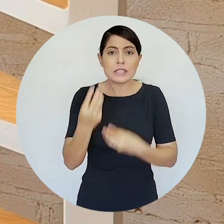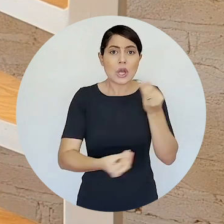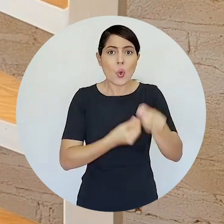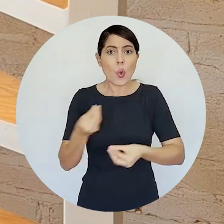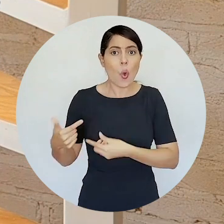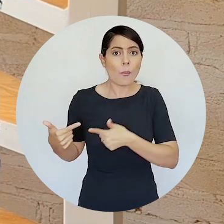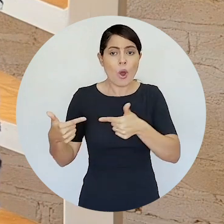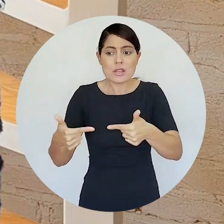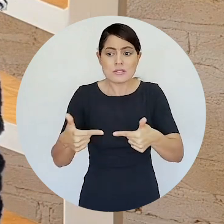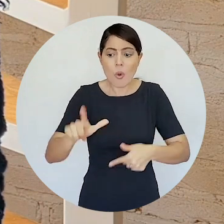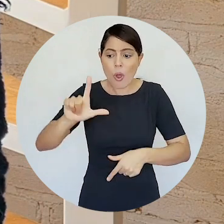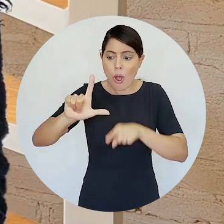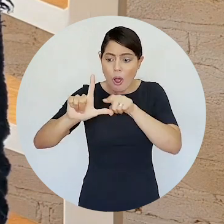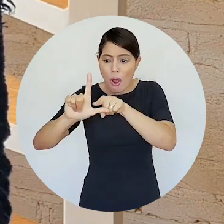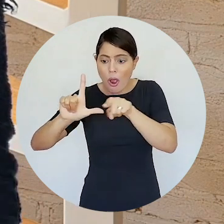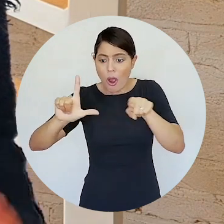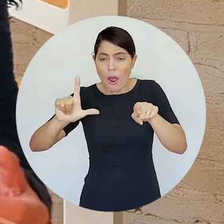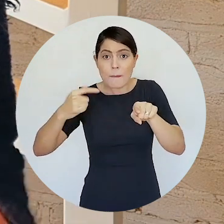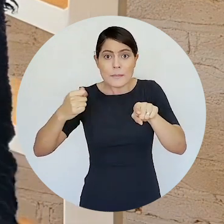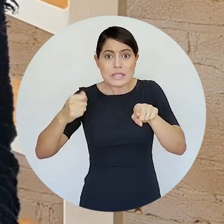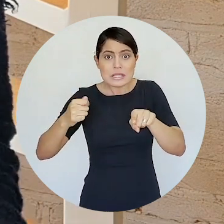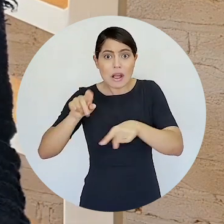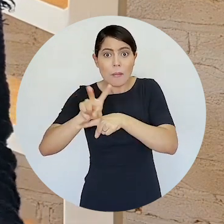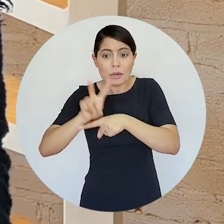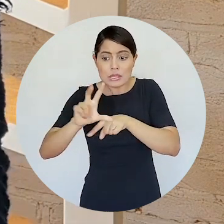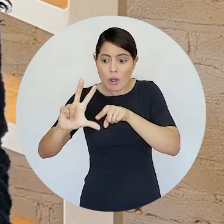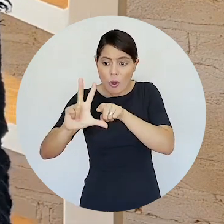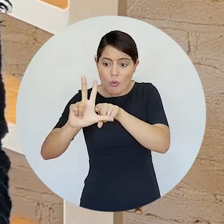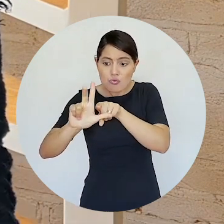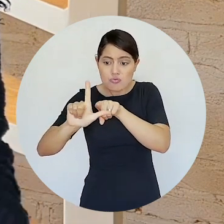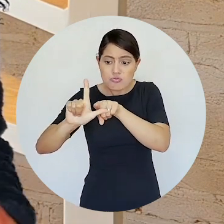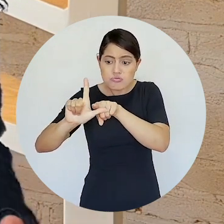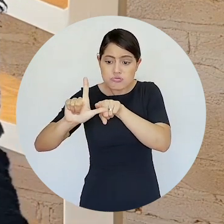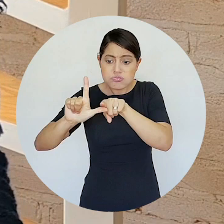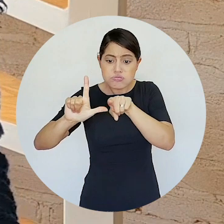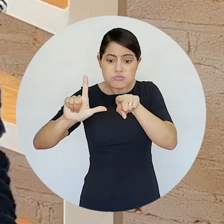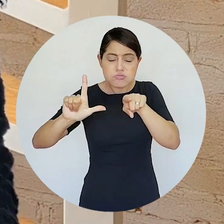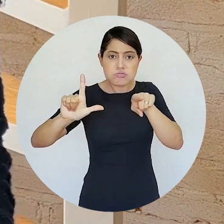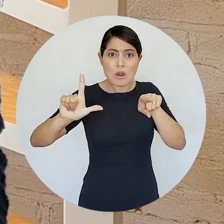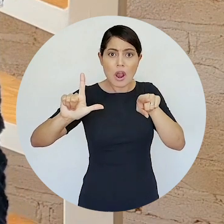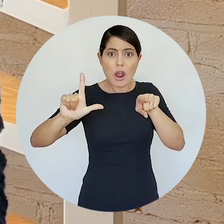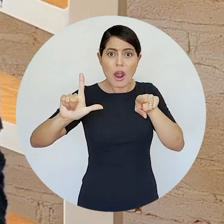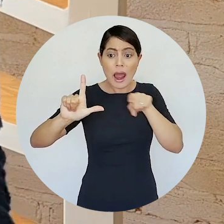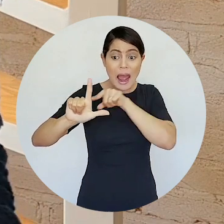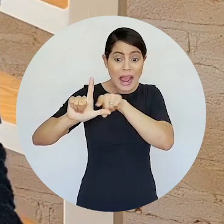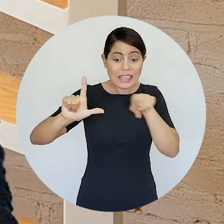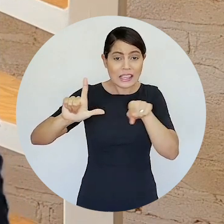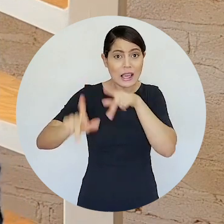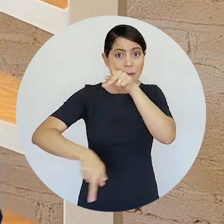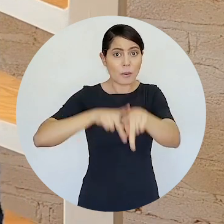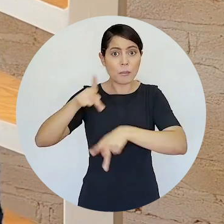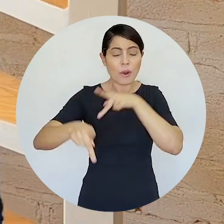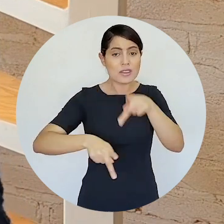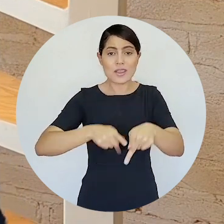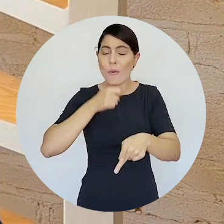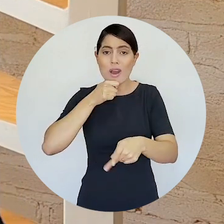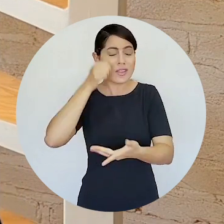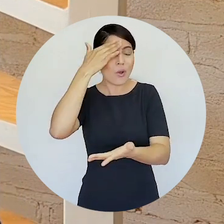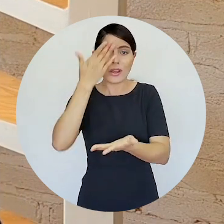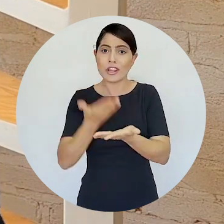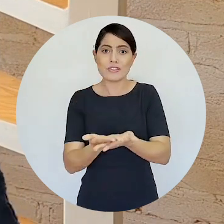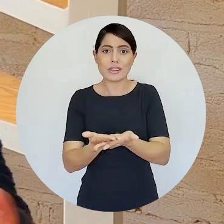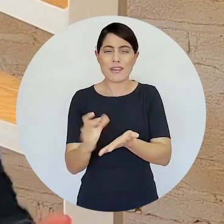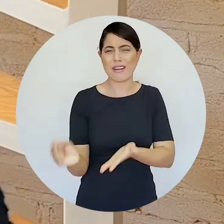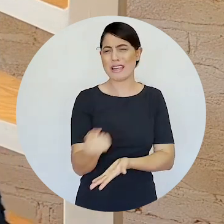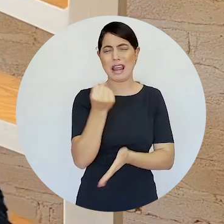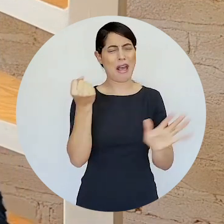se arrepende de não ter agido no início, quando o crescimento ainda era pequeno, quando ele era quase imperceptível, quando as